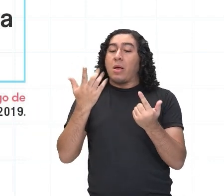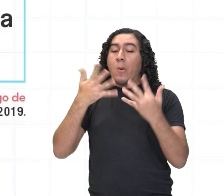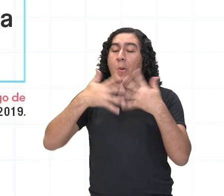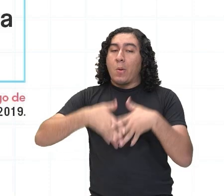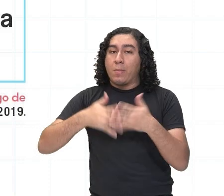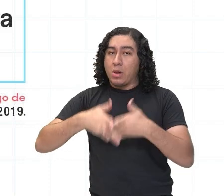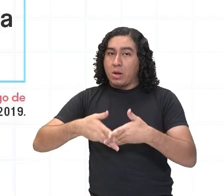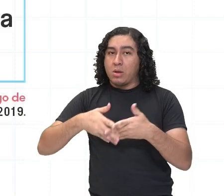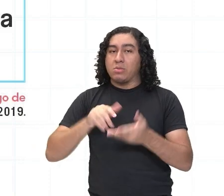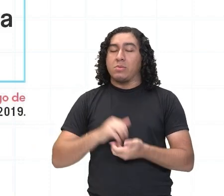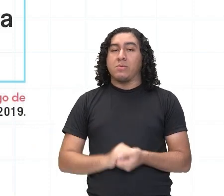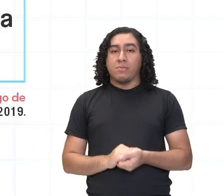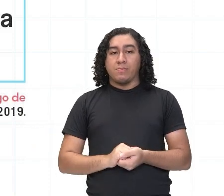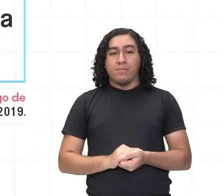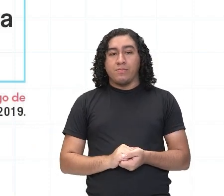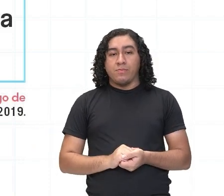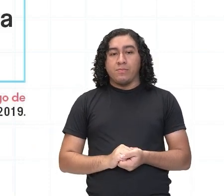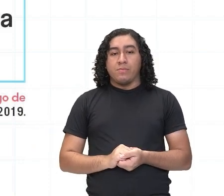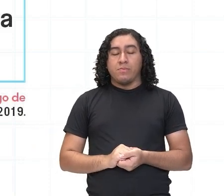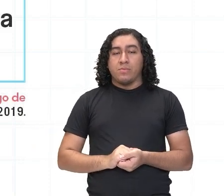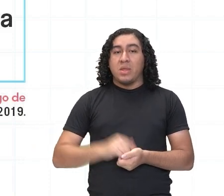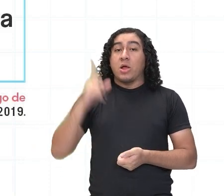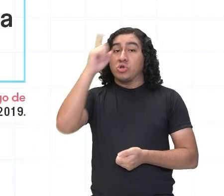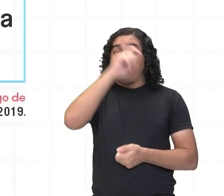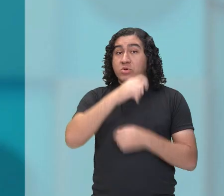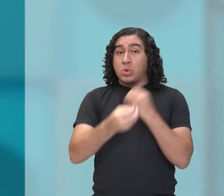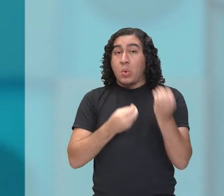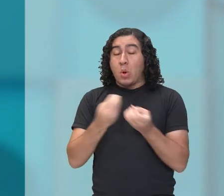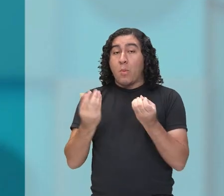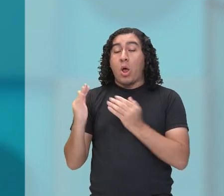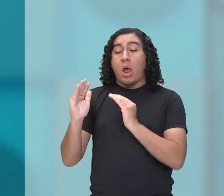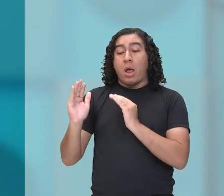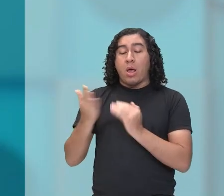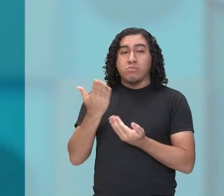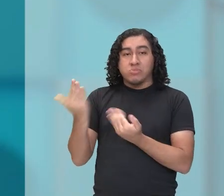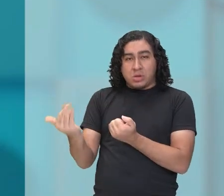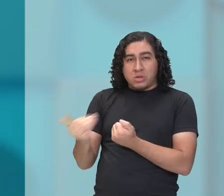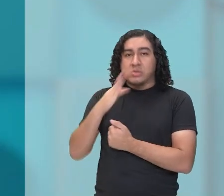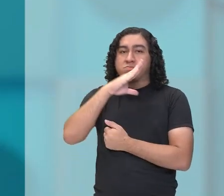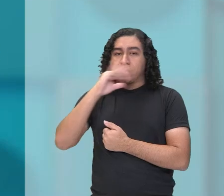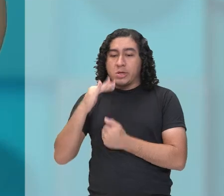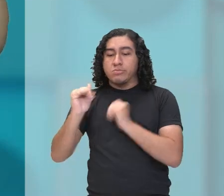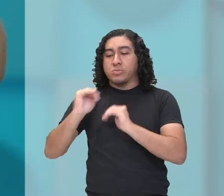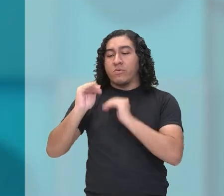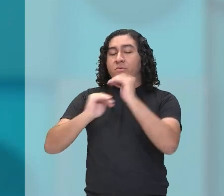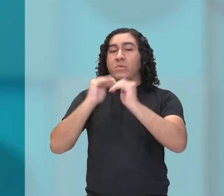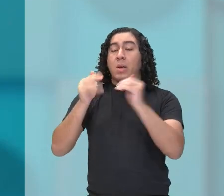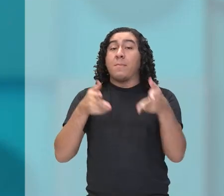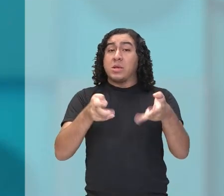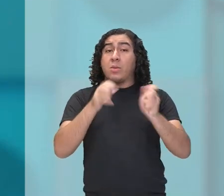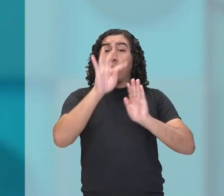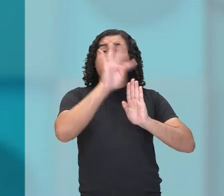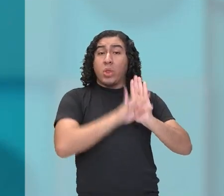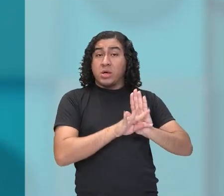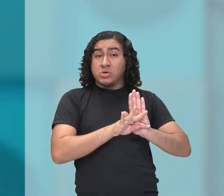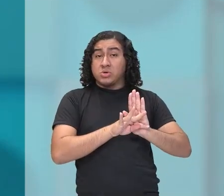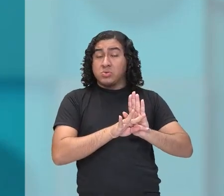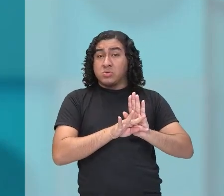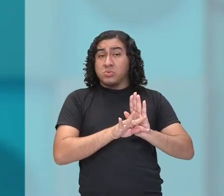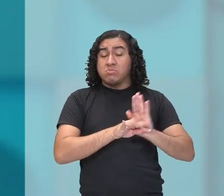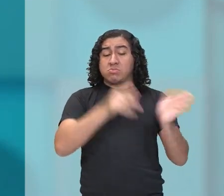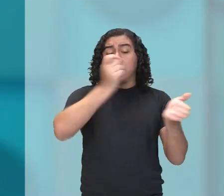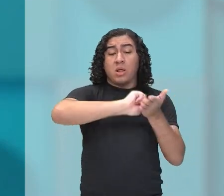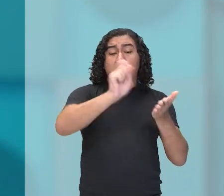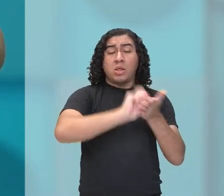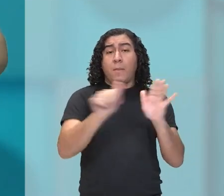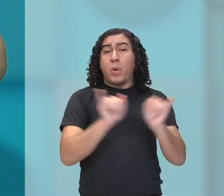dificultam o desenvolvimento adequado da criança e do adolescente. Então vejam que esse texto não foi escrito à toa, ele foi